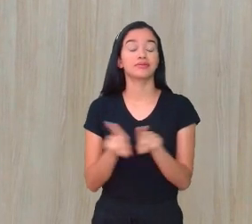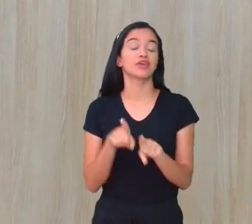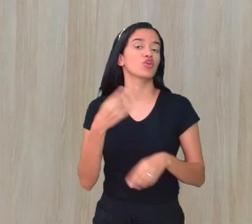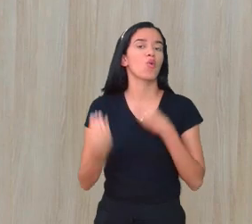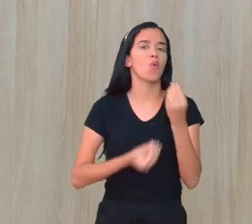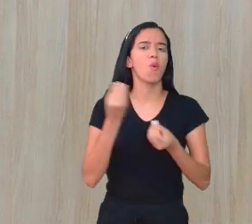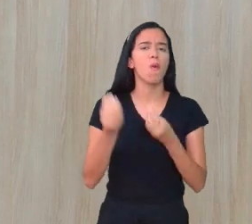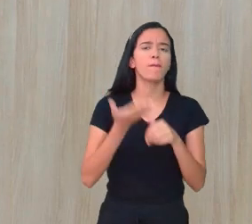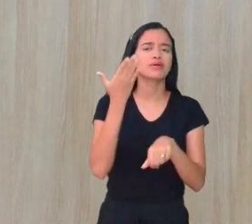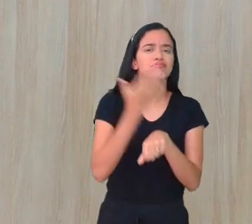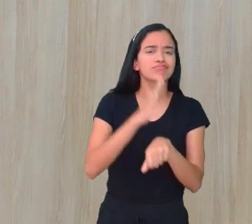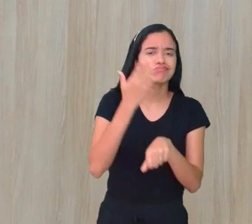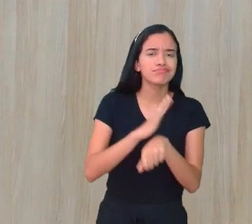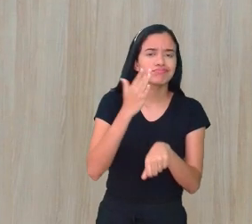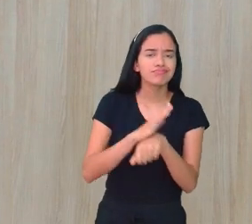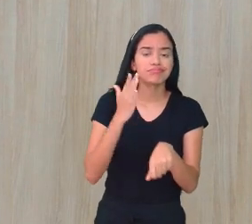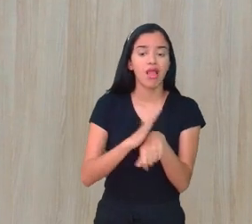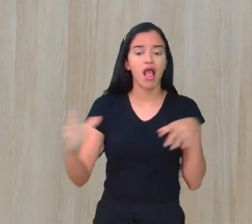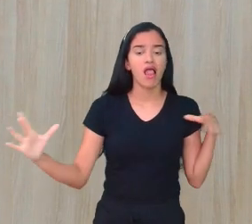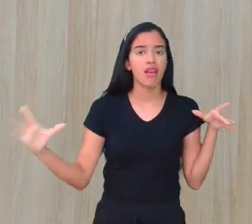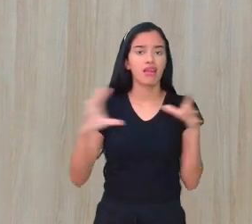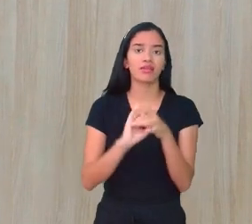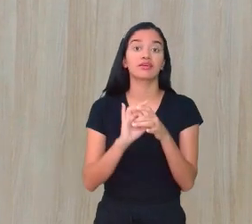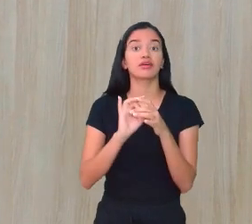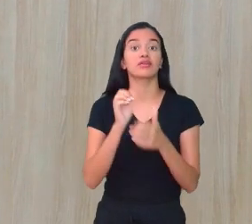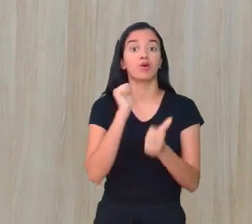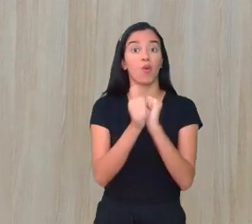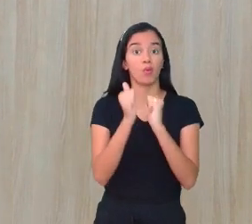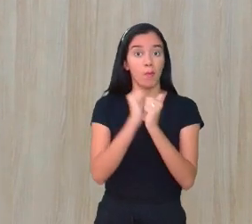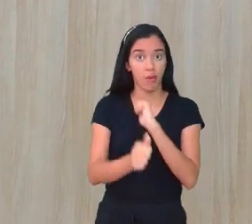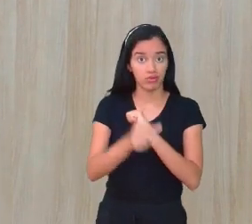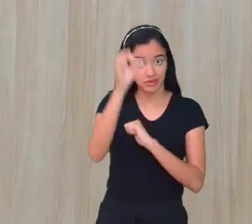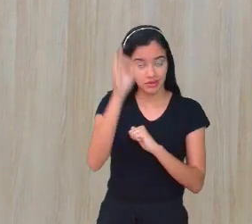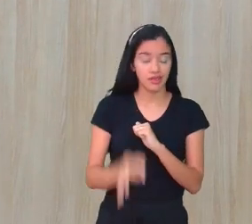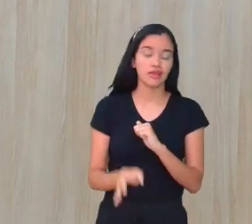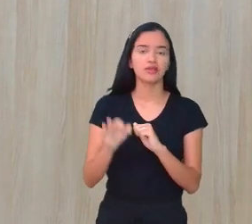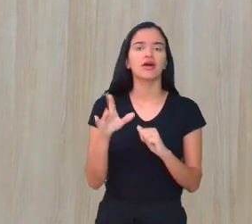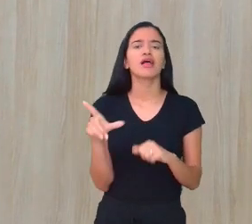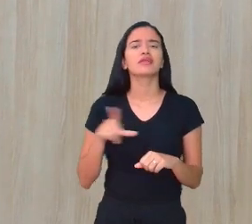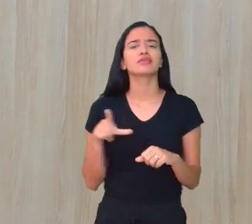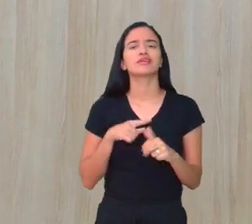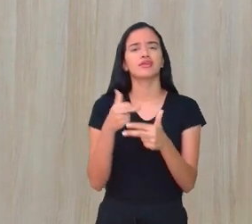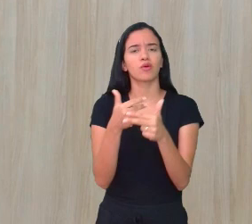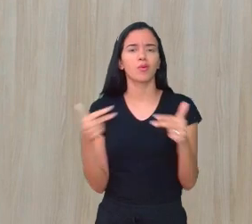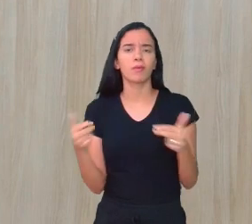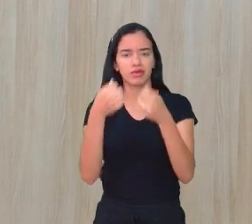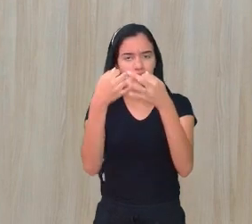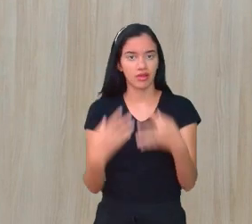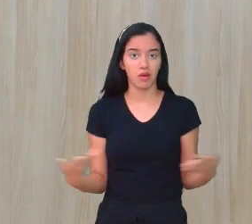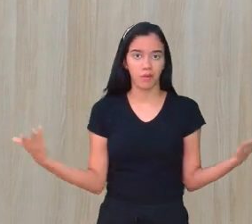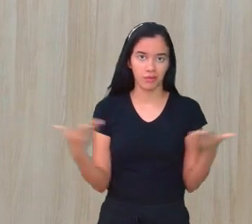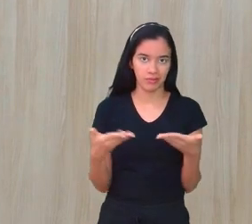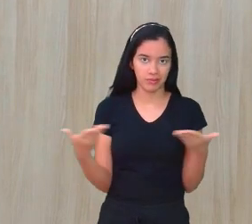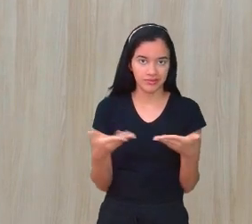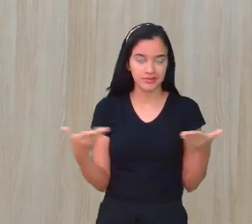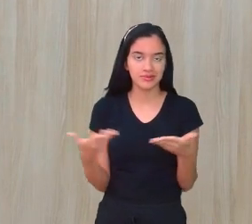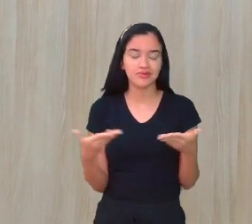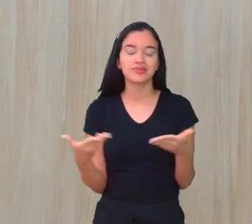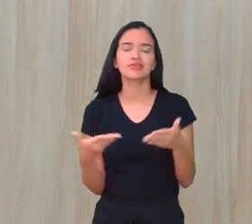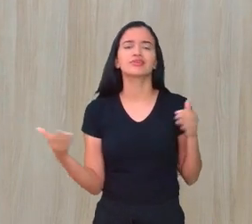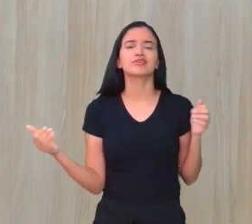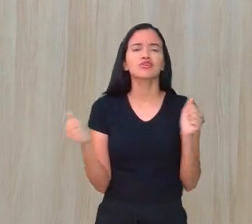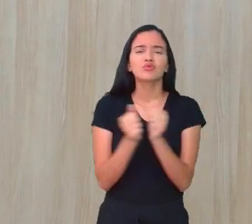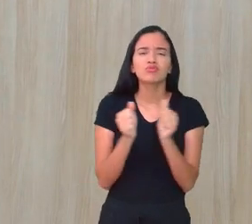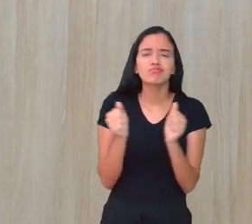esses exercícios estão aí ligados ao esporte, tá bom? Então vejam aí que tem muita coisa para a gente falar hoje, né? Então, já se